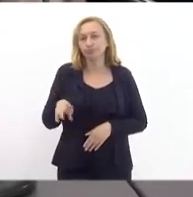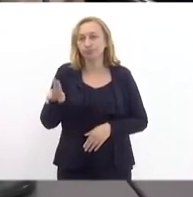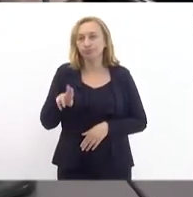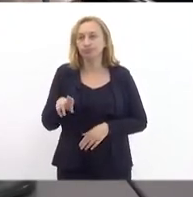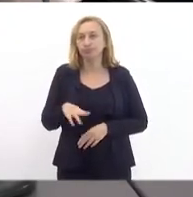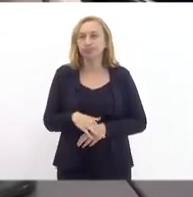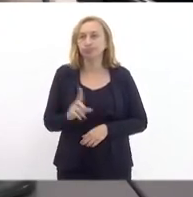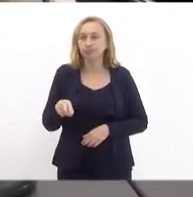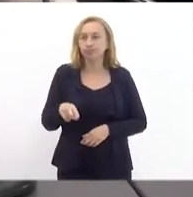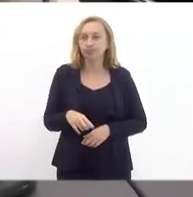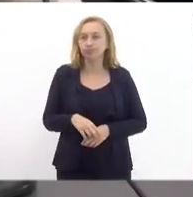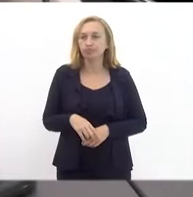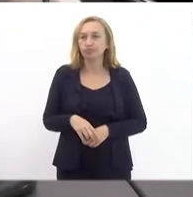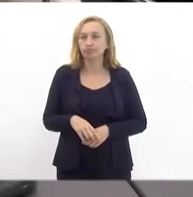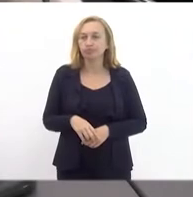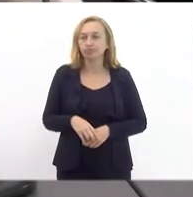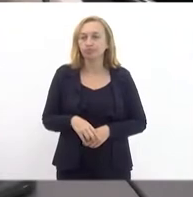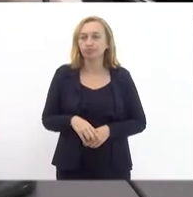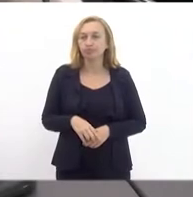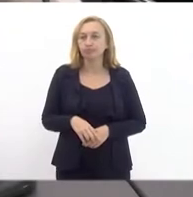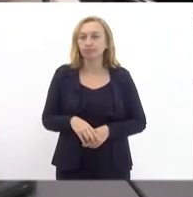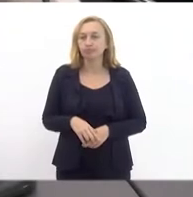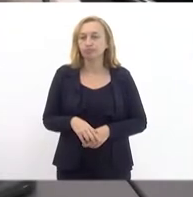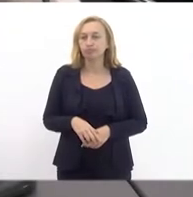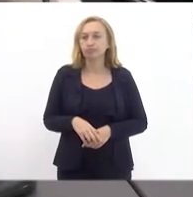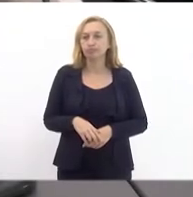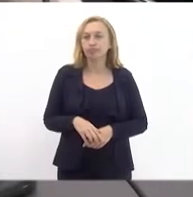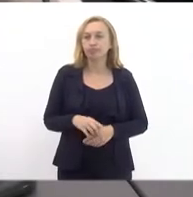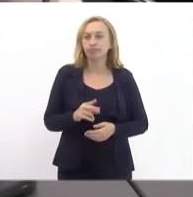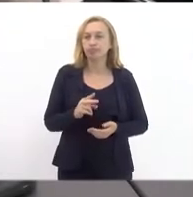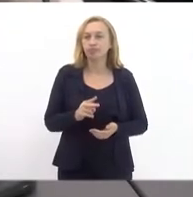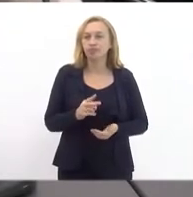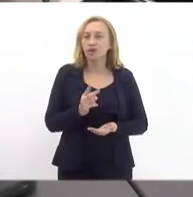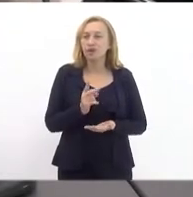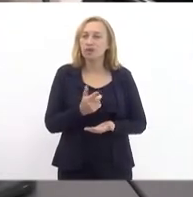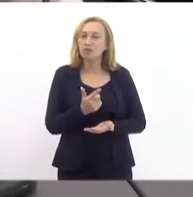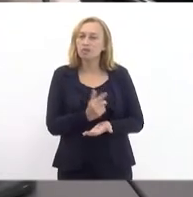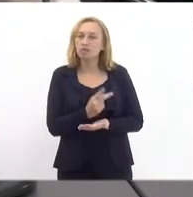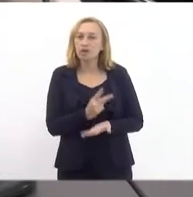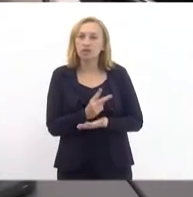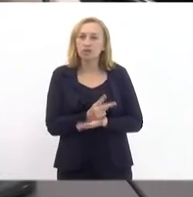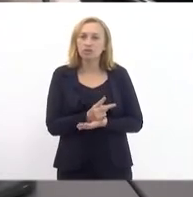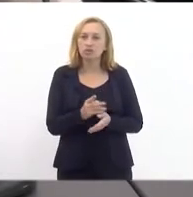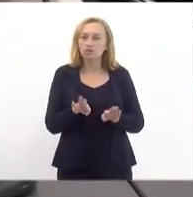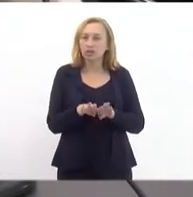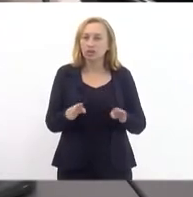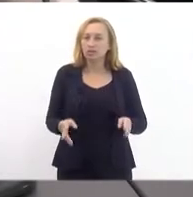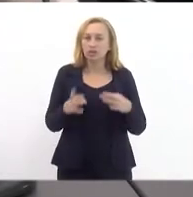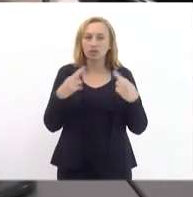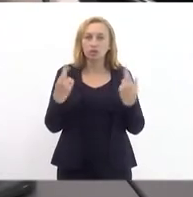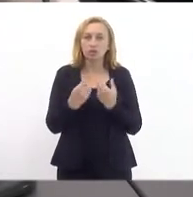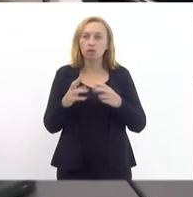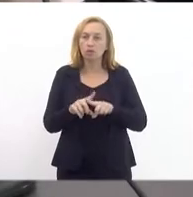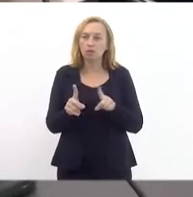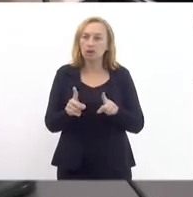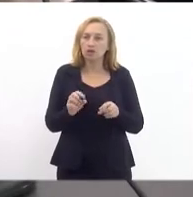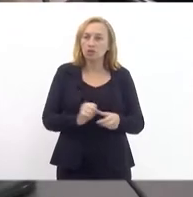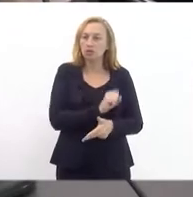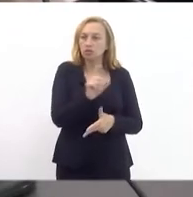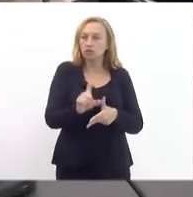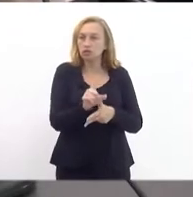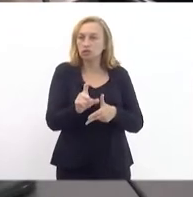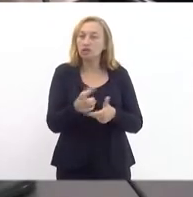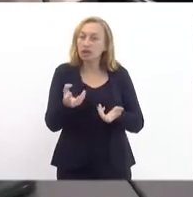assim, é o passageiro. Então, apesar de não estar na mesa de reunião, de alguma forma, o Poder Executivo está tentando